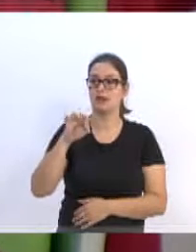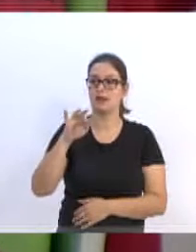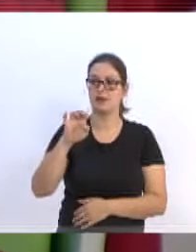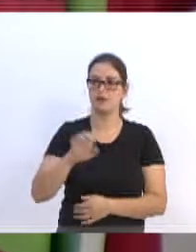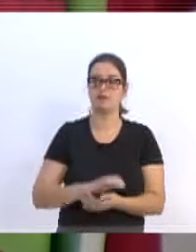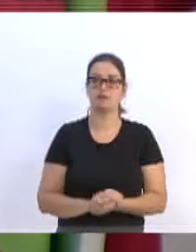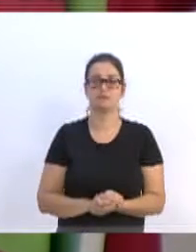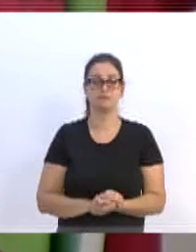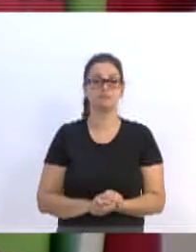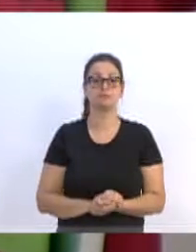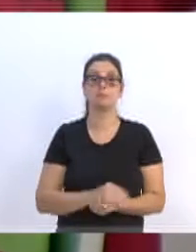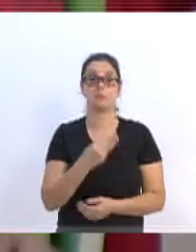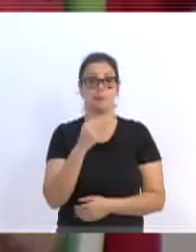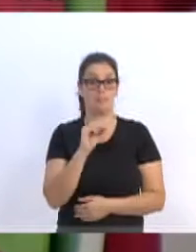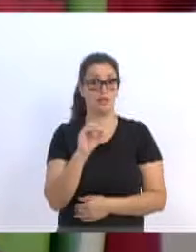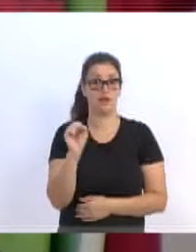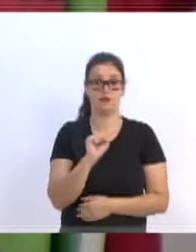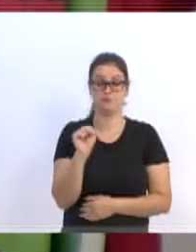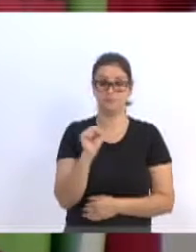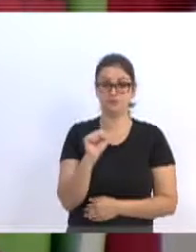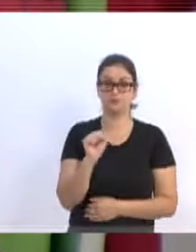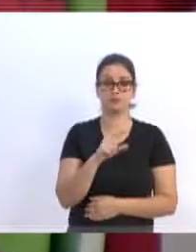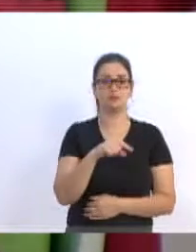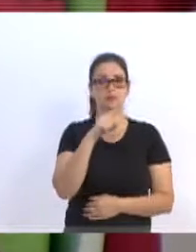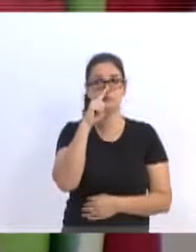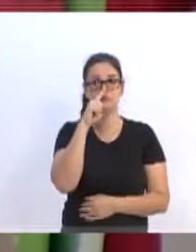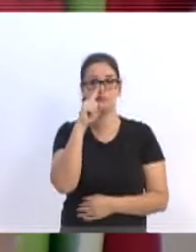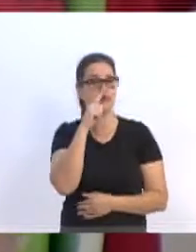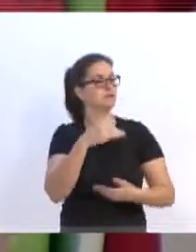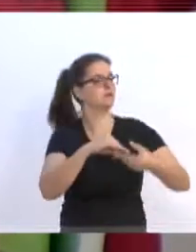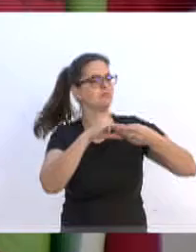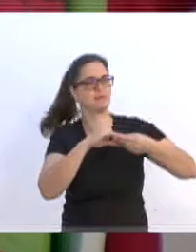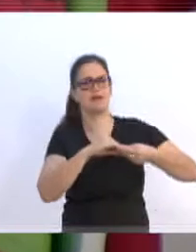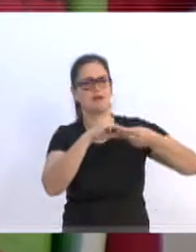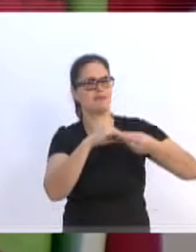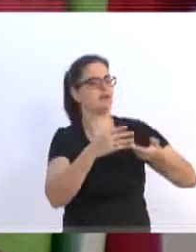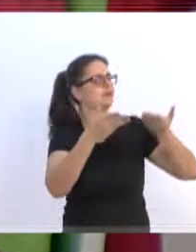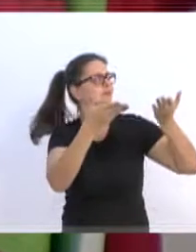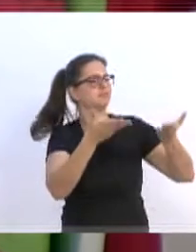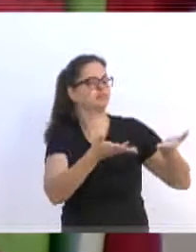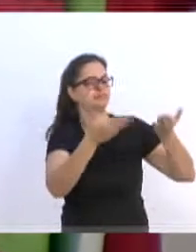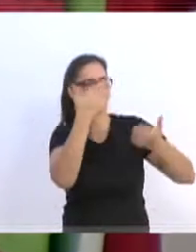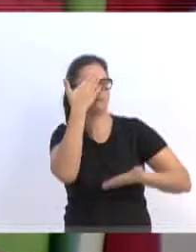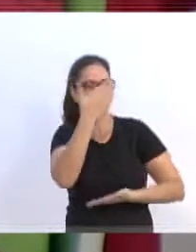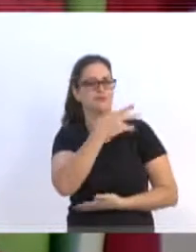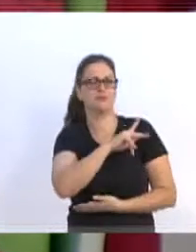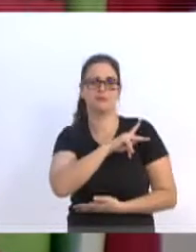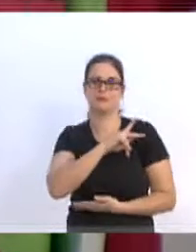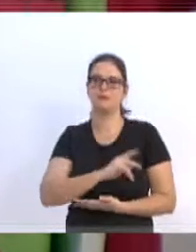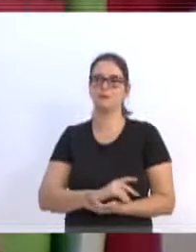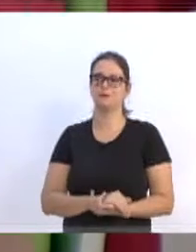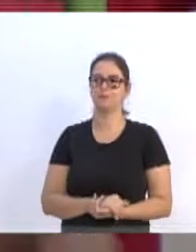muito obrigado por vossa gentileza você também uma mãe merece os parabéns final de semana é